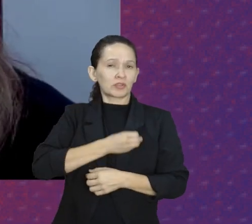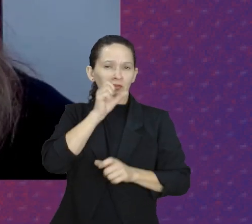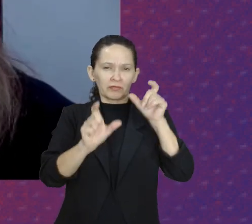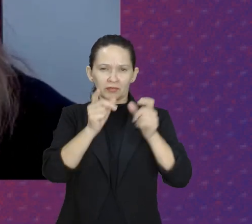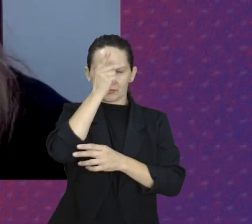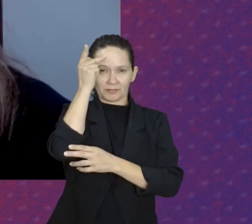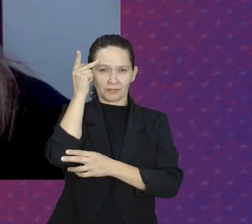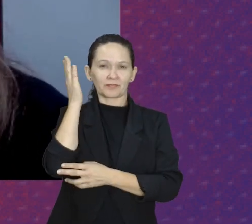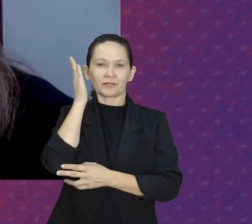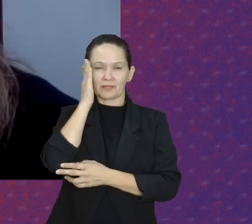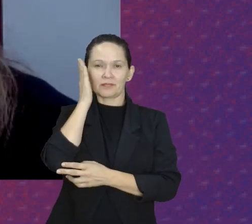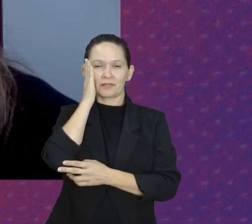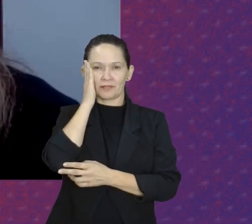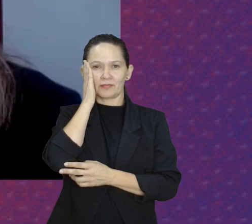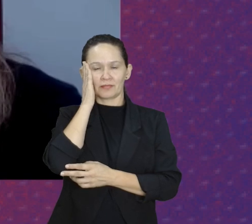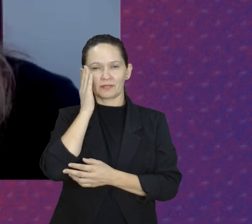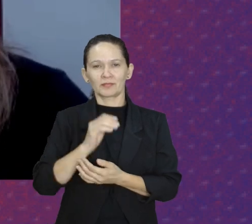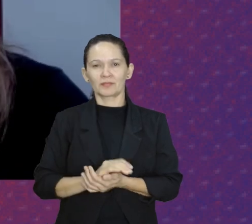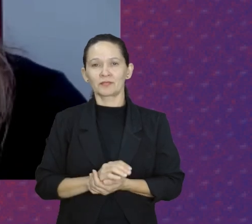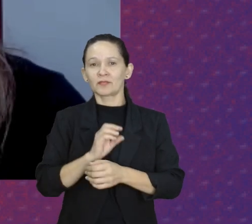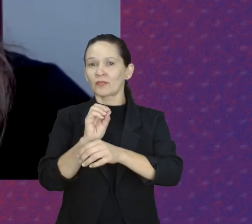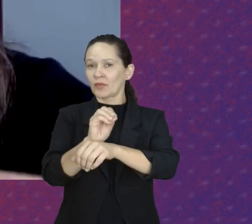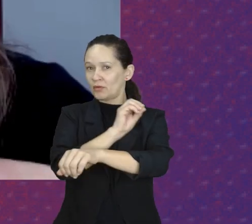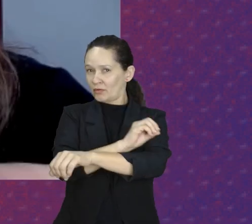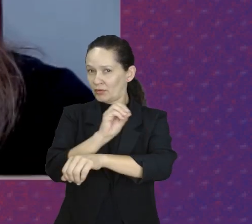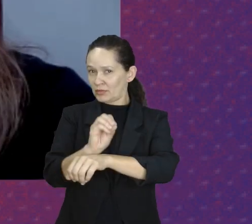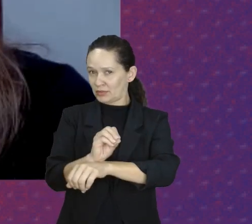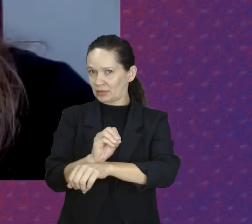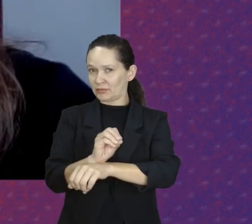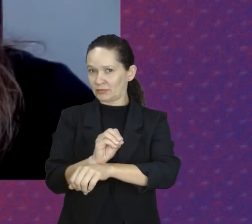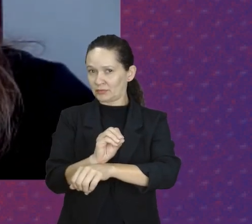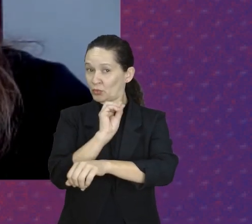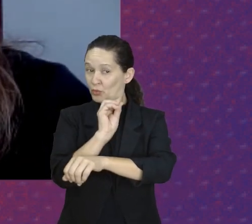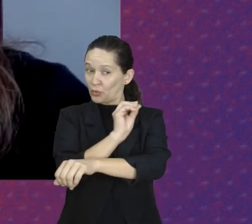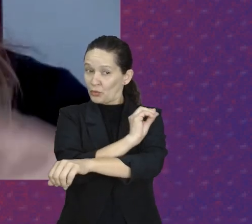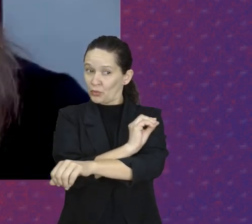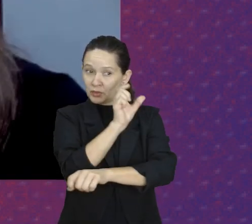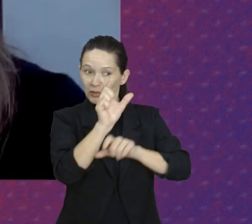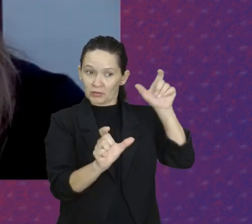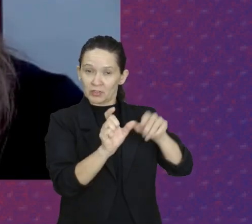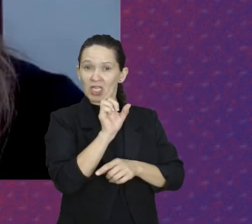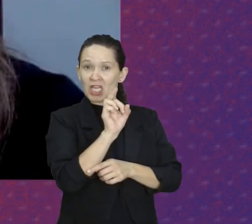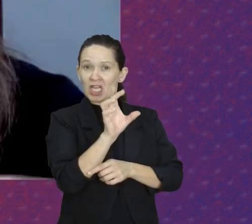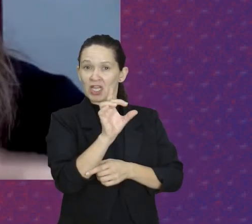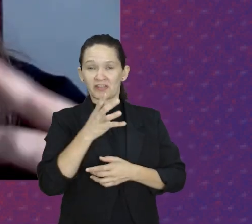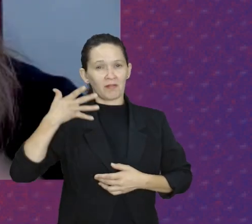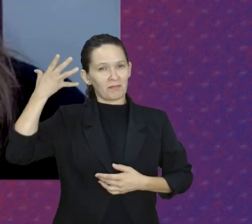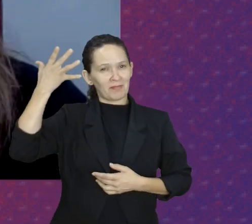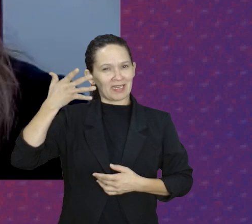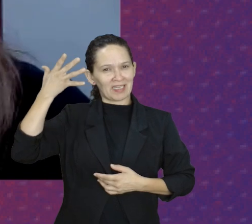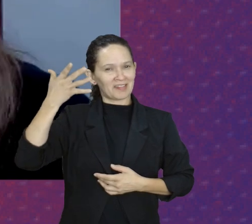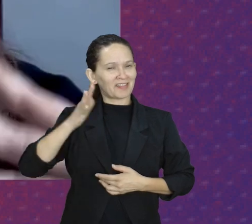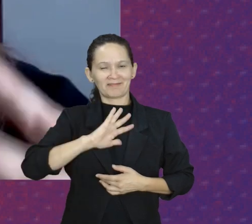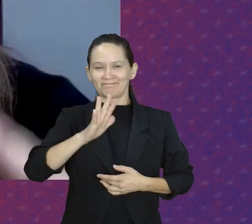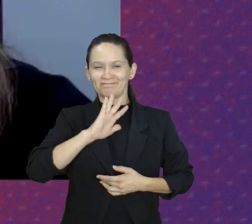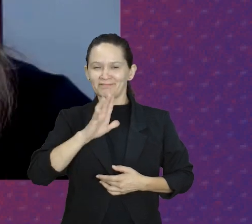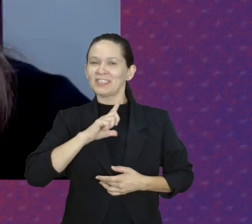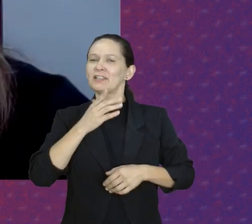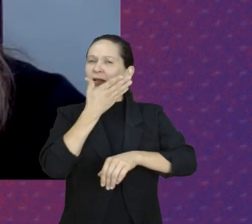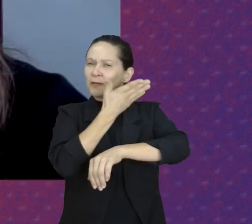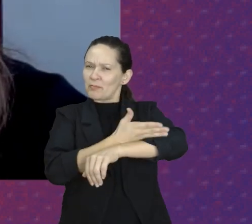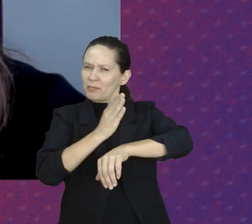gente sabe que o cuidado, ele não é só um discurso, né? O cuidado envolve prática,